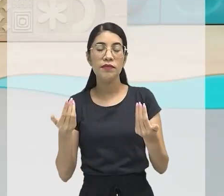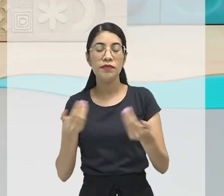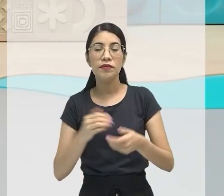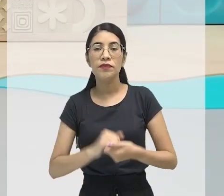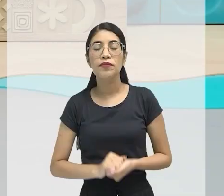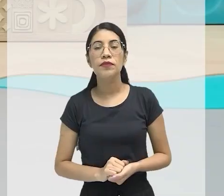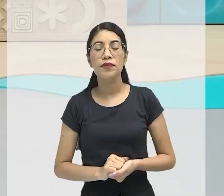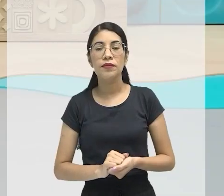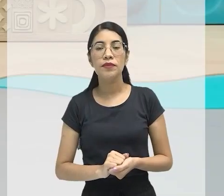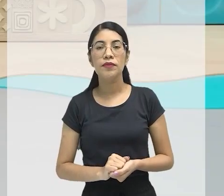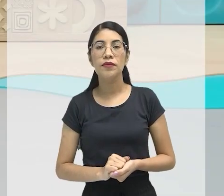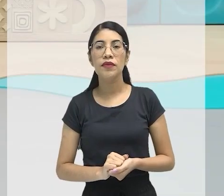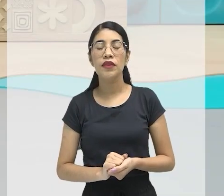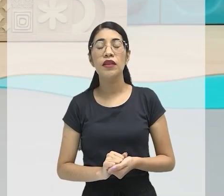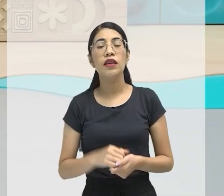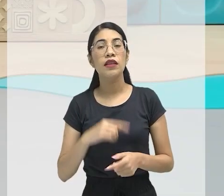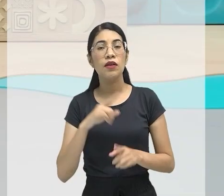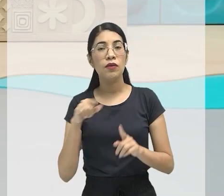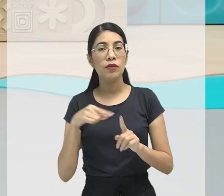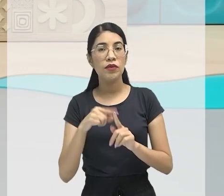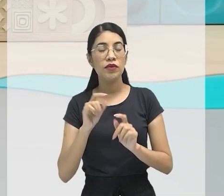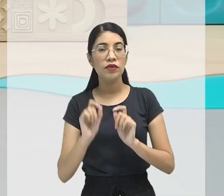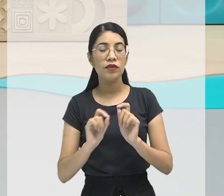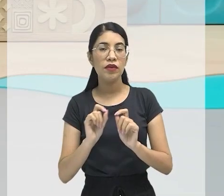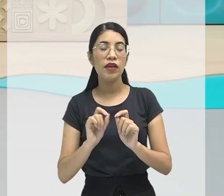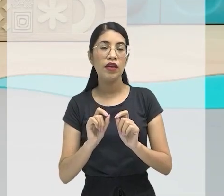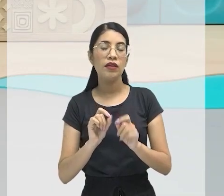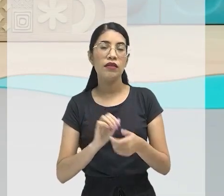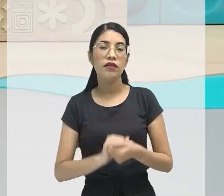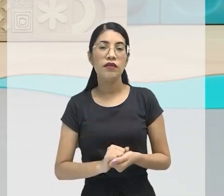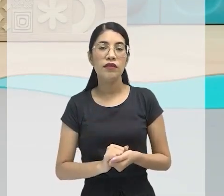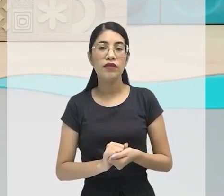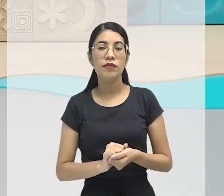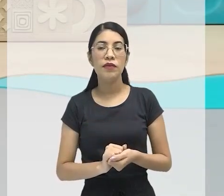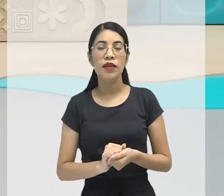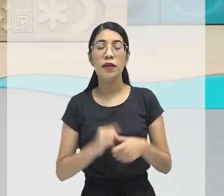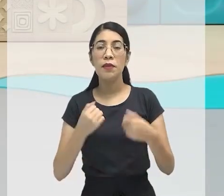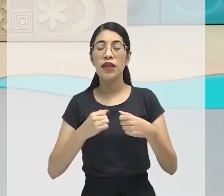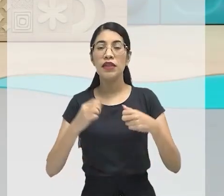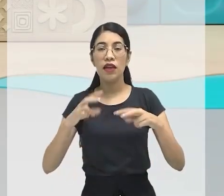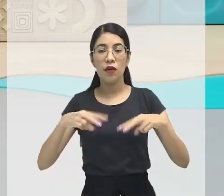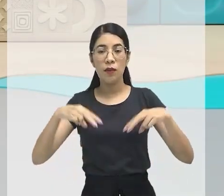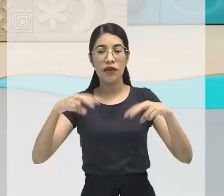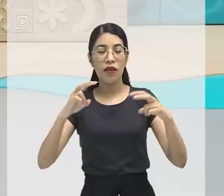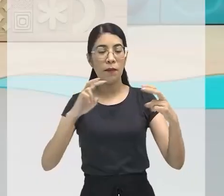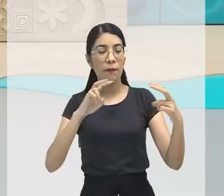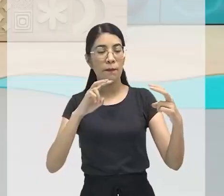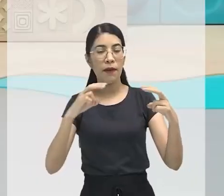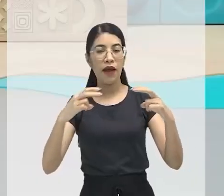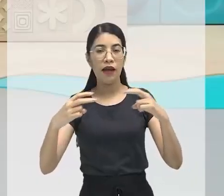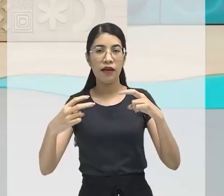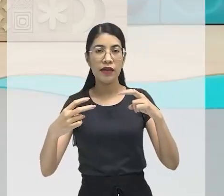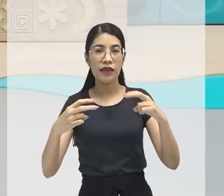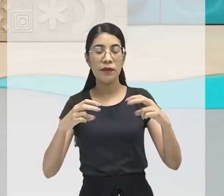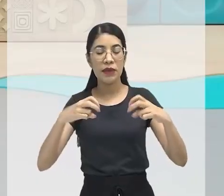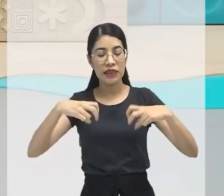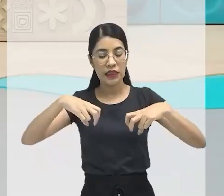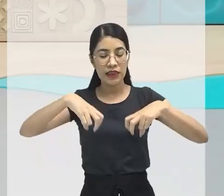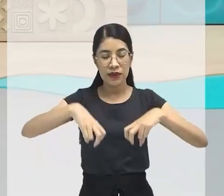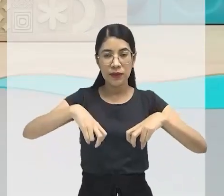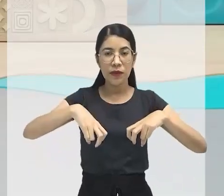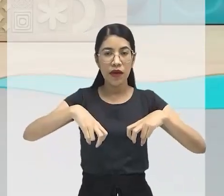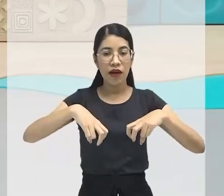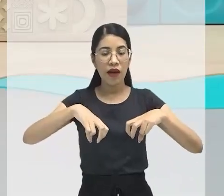Entendeu? Então, o Uca-Uca tem essa distinção aí, porque tem que começar a luta de baixo,